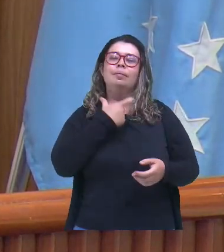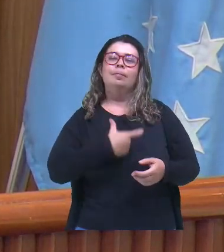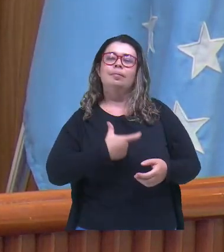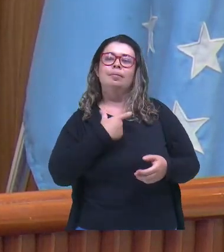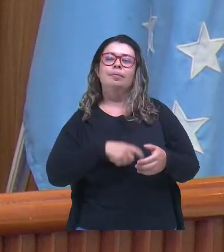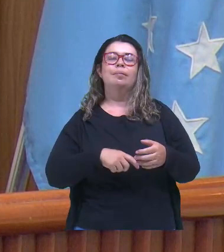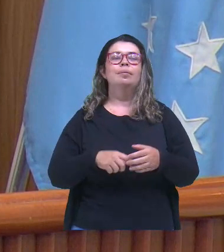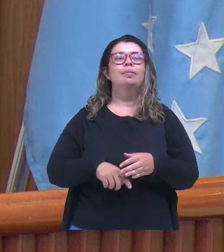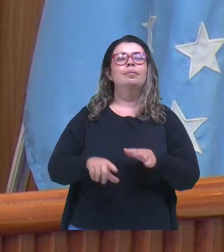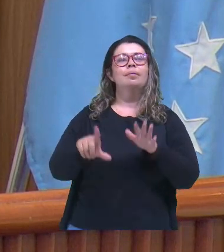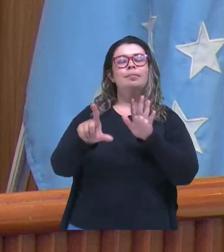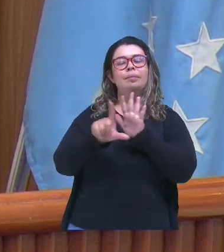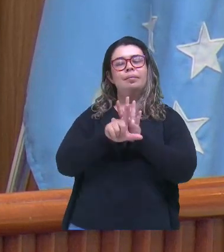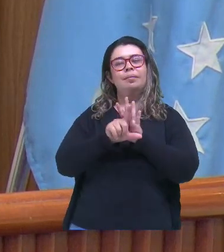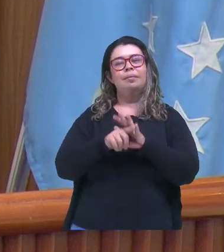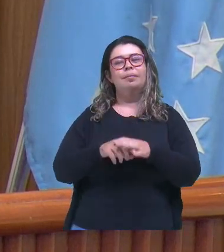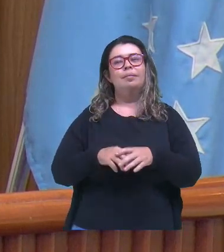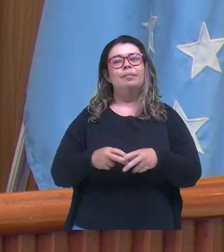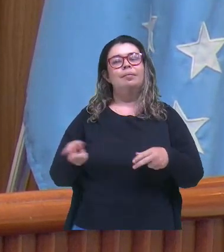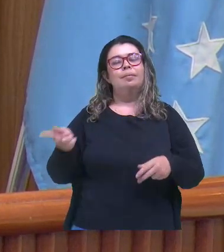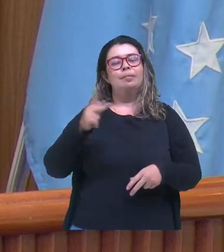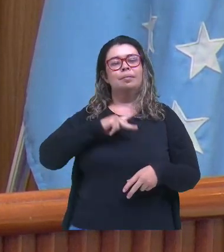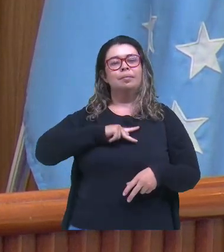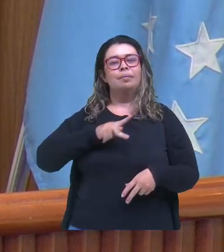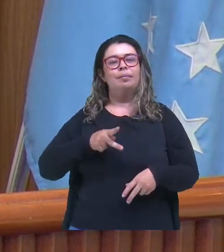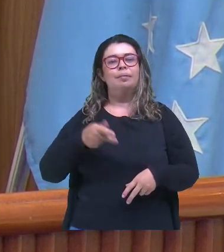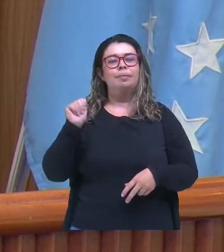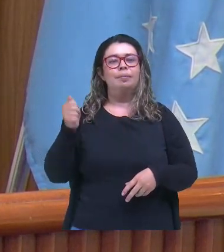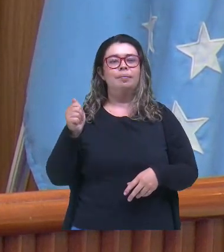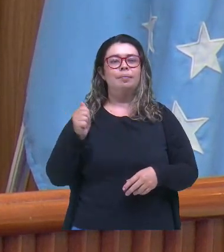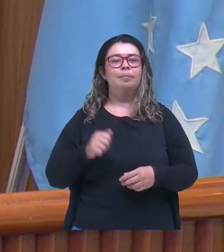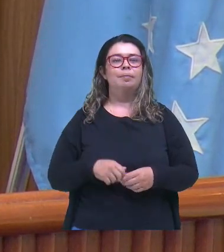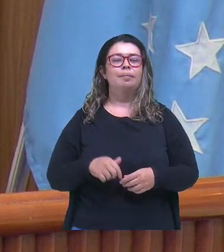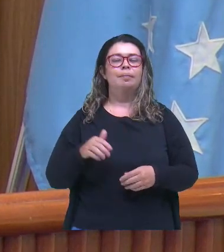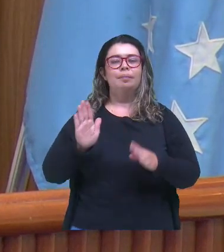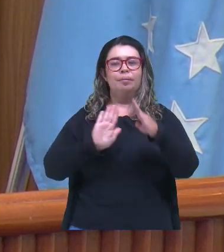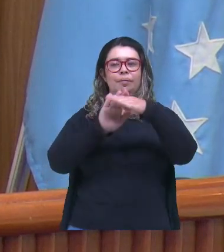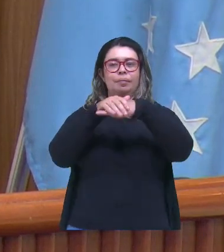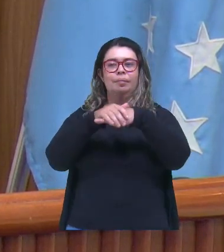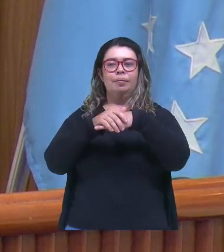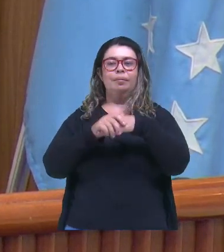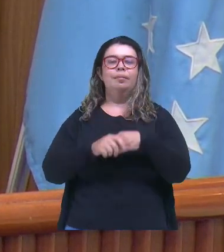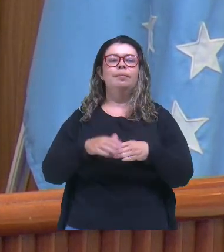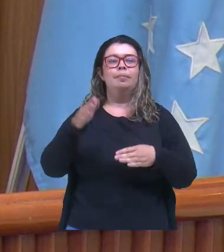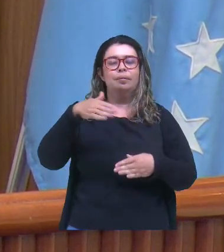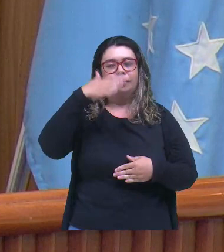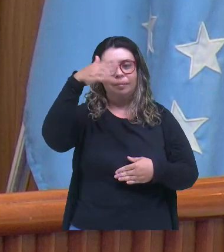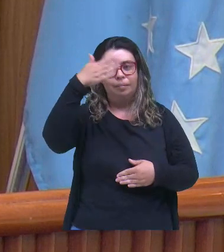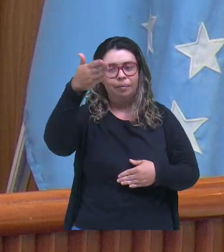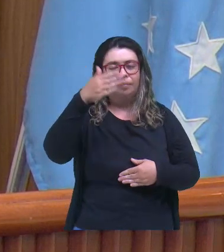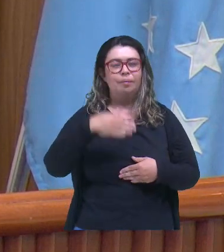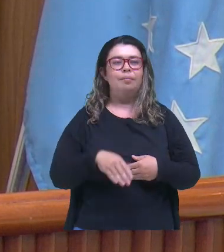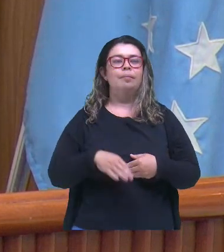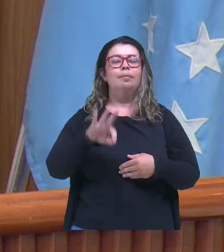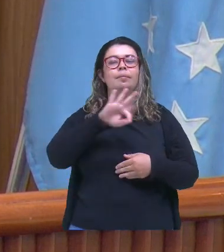Legislativa do Mérito Assisense. Nesta noite serão homenageados policiais militares e